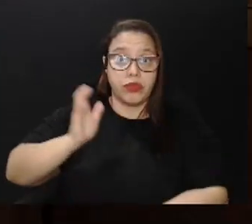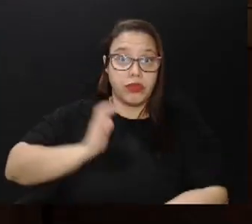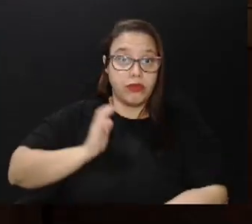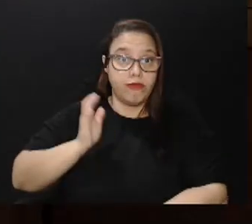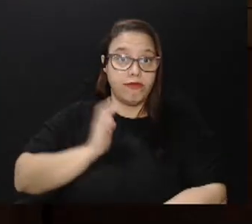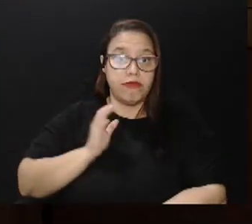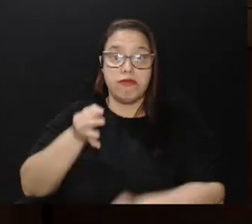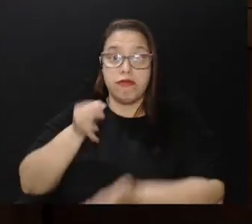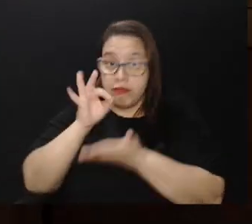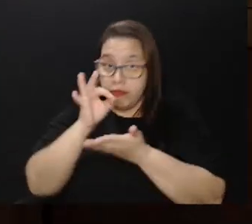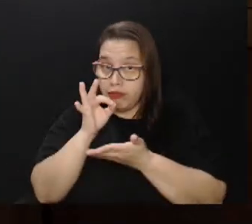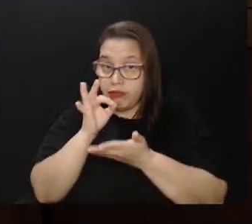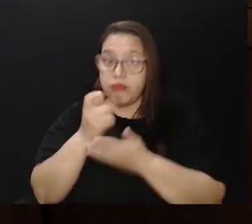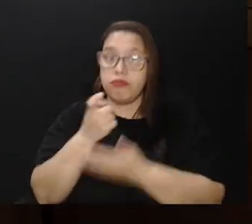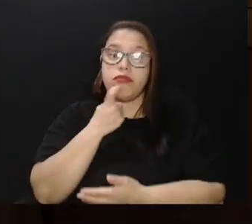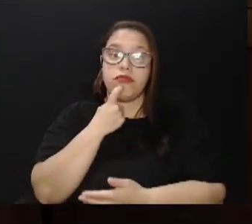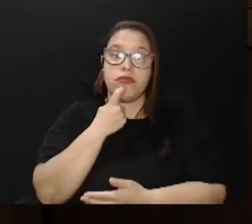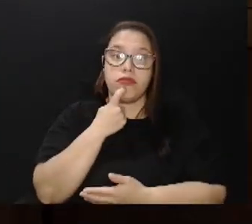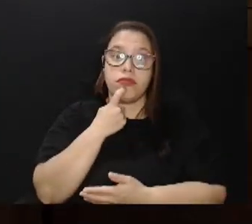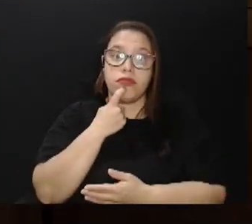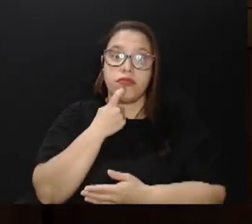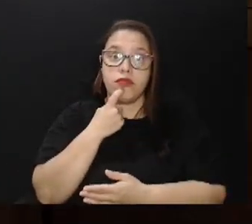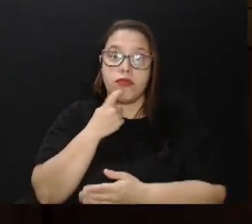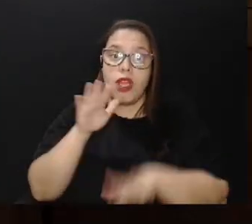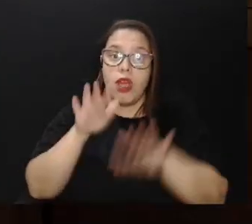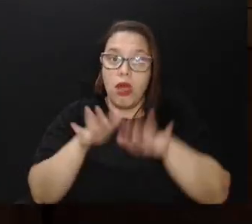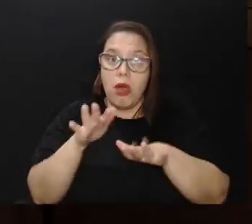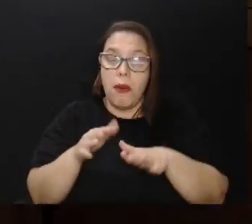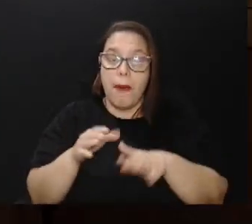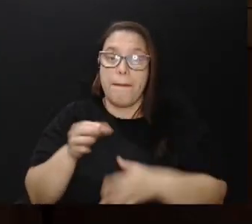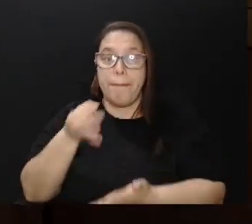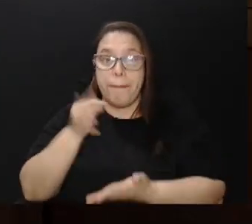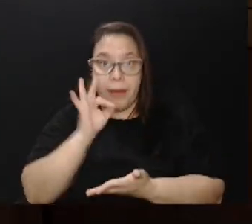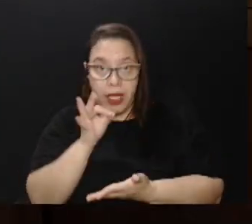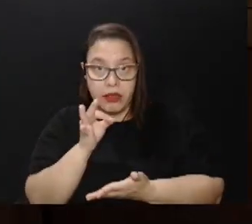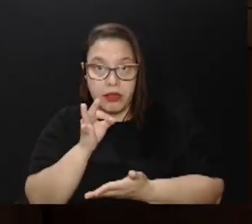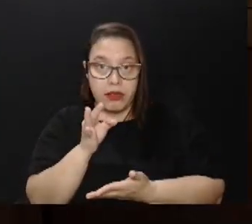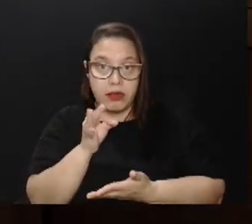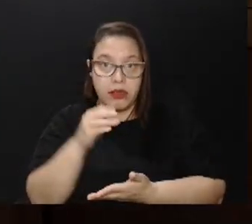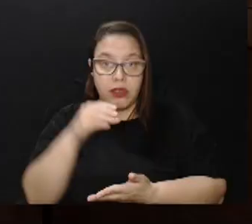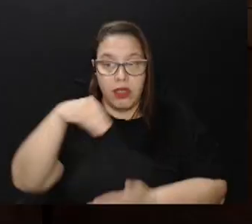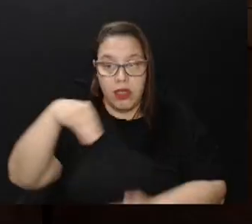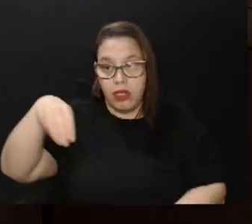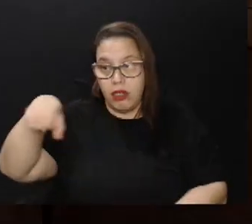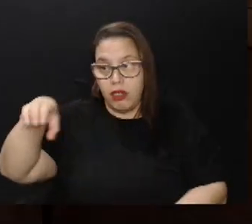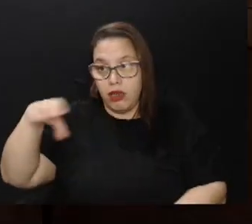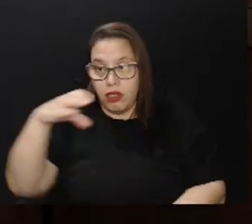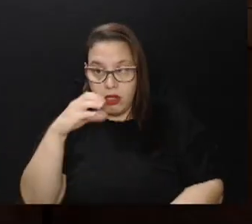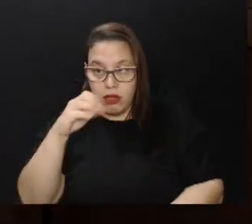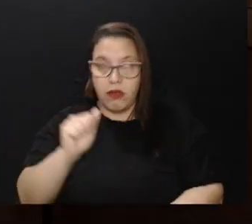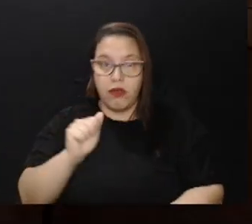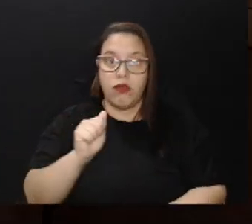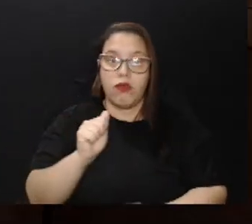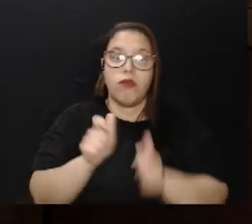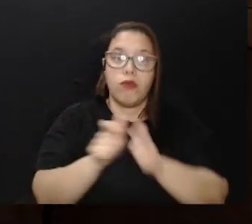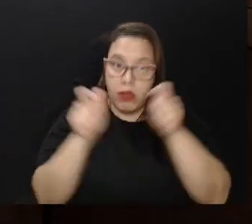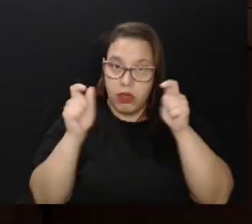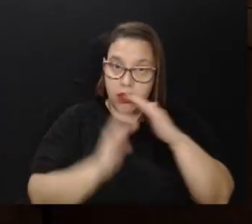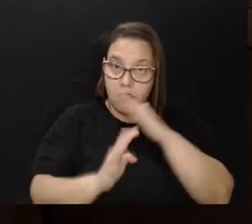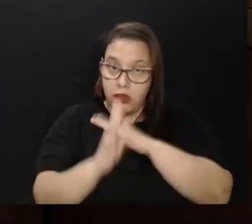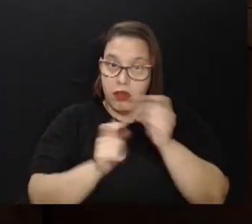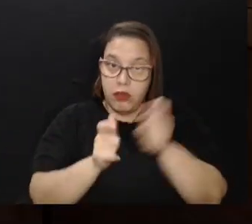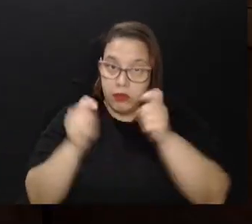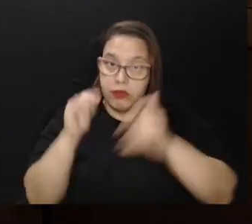Campinas, a meca do café, né? A meca dos imigrantes, grande desenvolvimento urbano, não é?